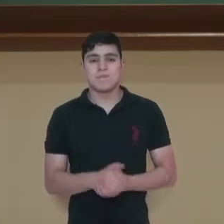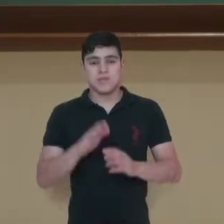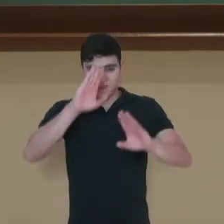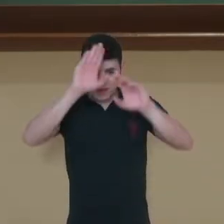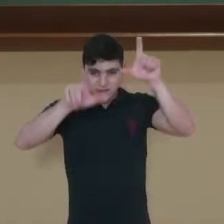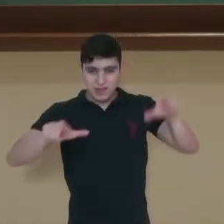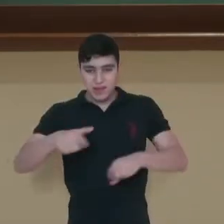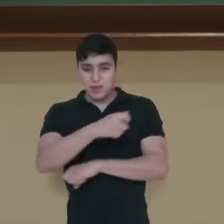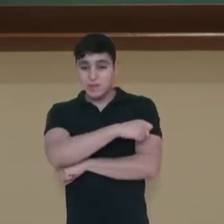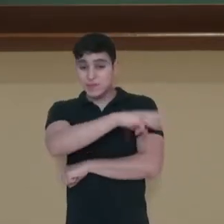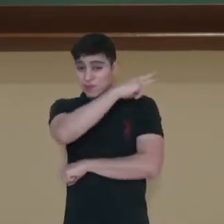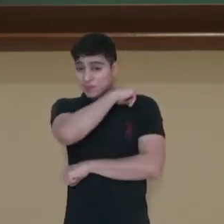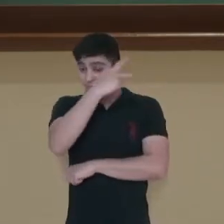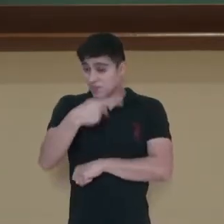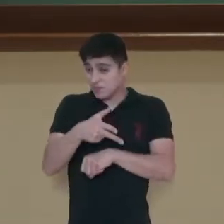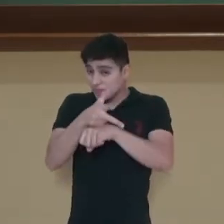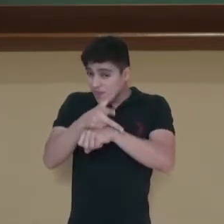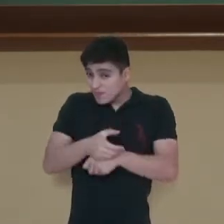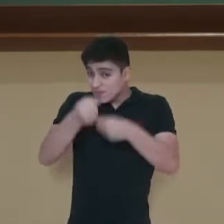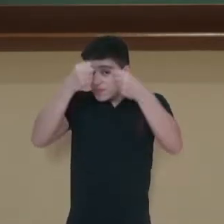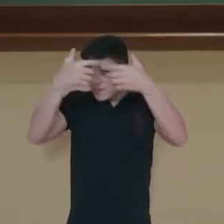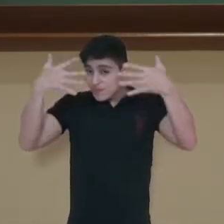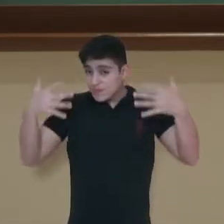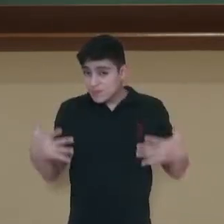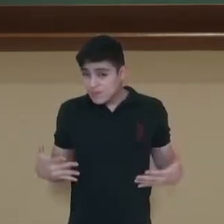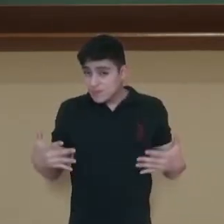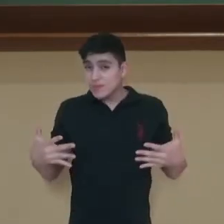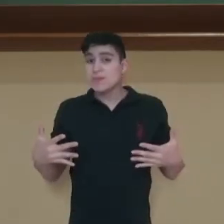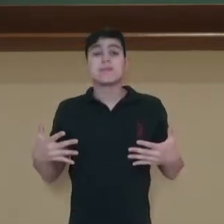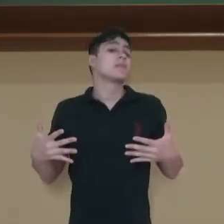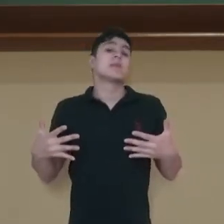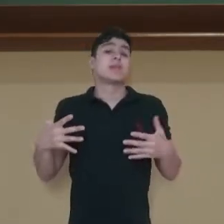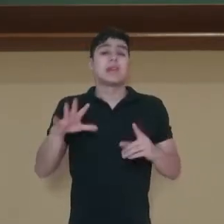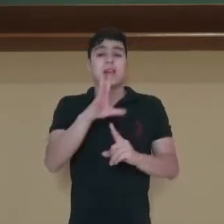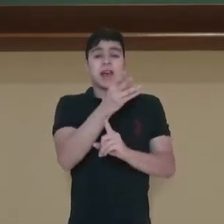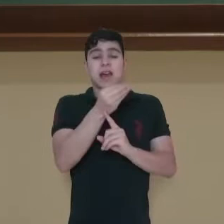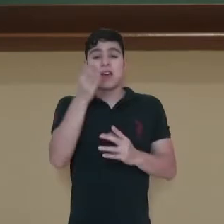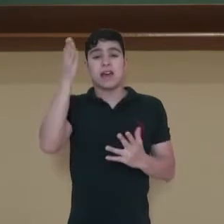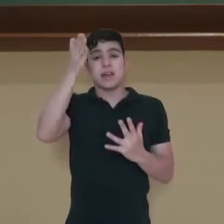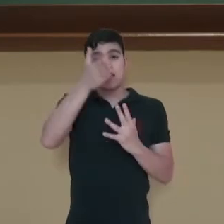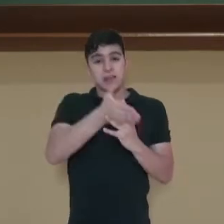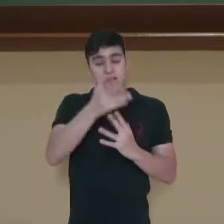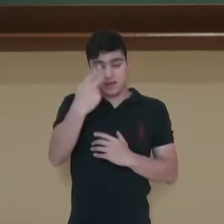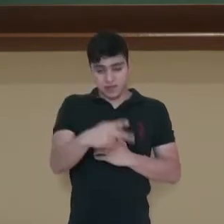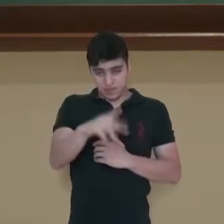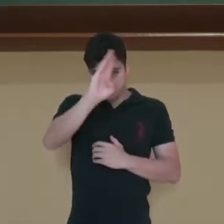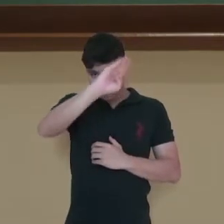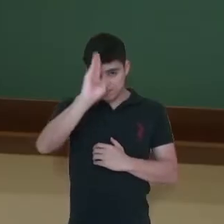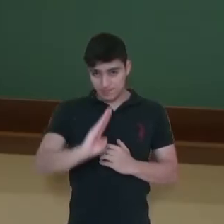Olá, estudantes da terceira série. Nesse vídeo nós vamos falar sobre o arte barroca brasileira.